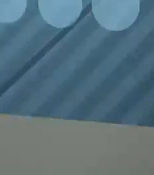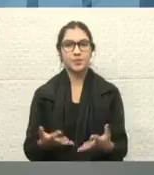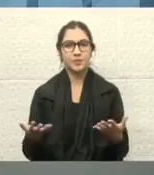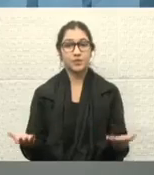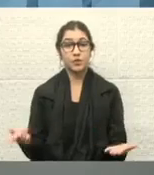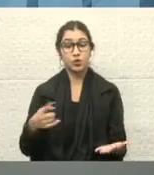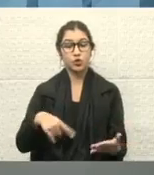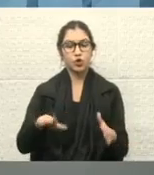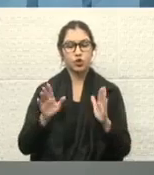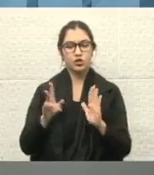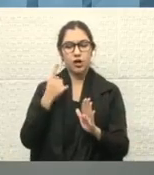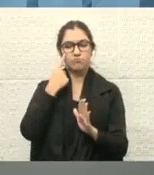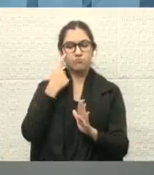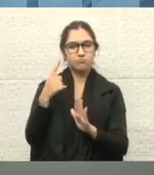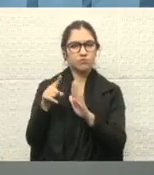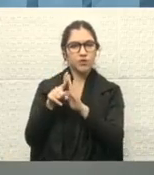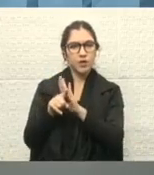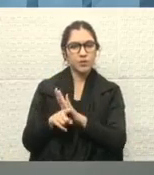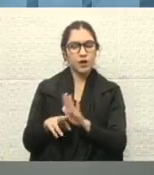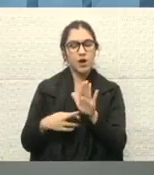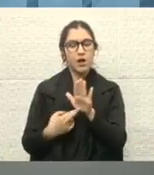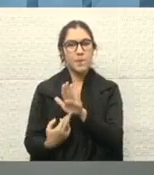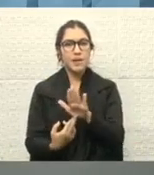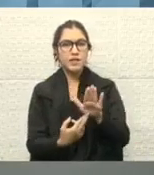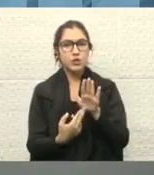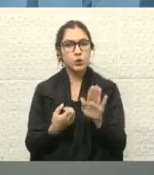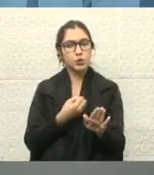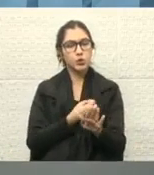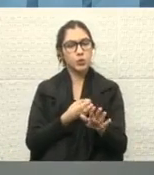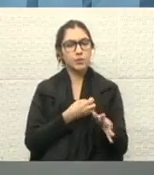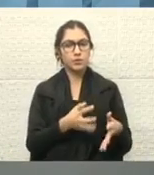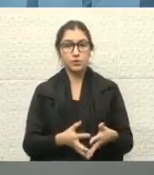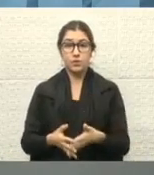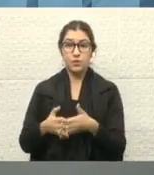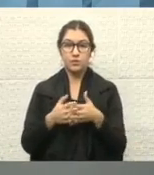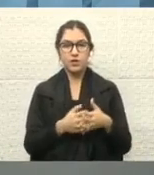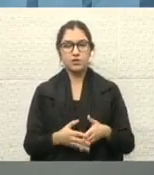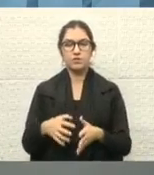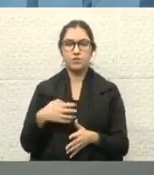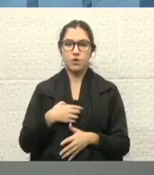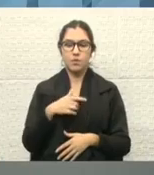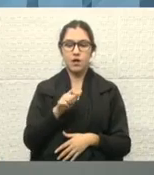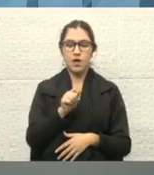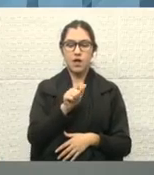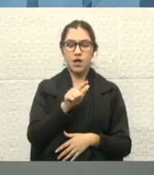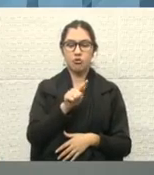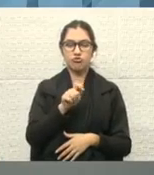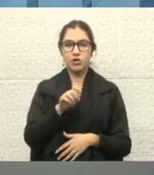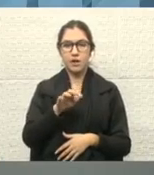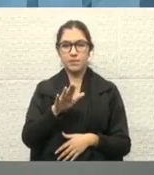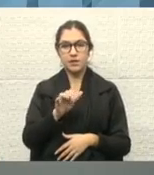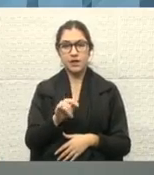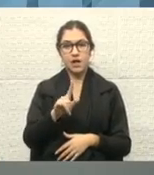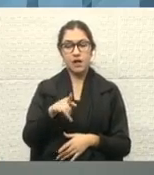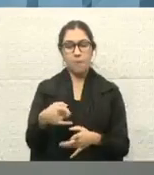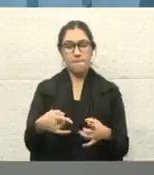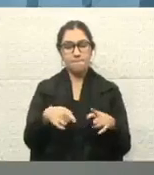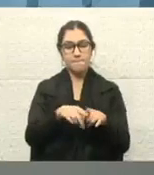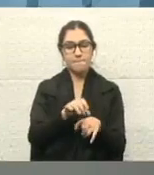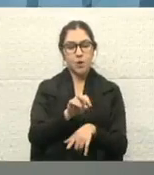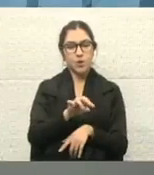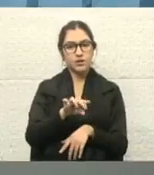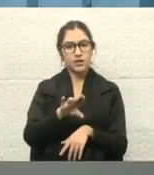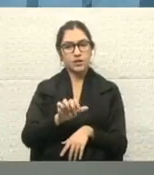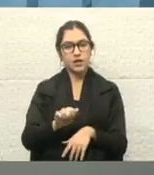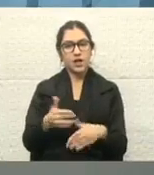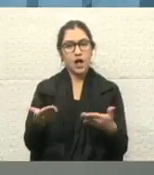Então, nós já verificamos a representação de um número complexo na forma algébrica como par ordenado, e